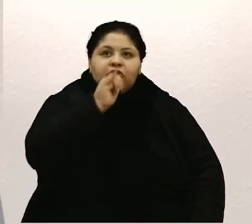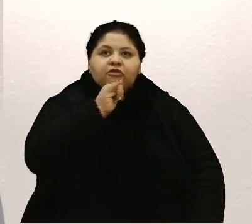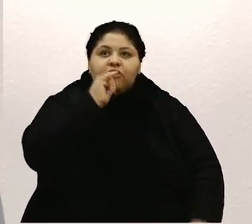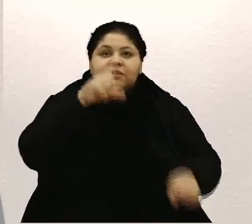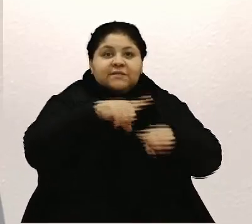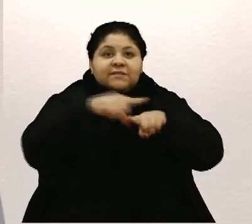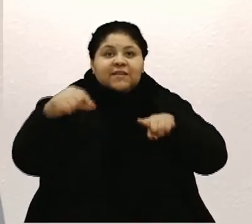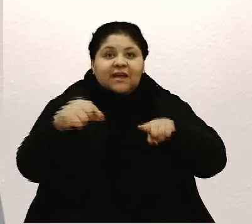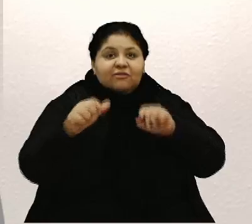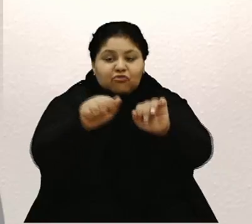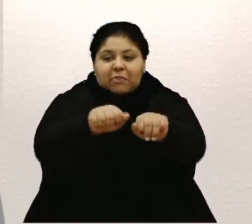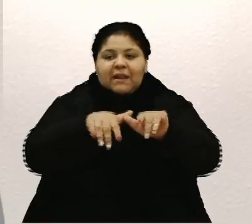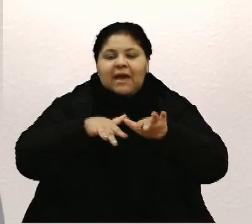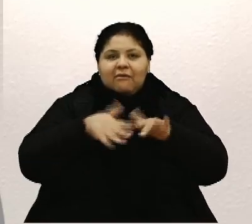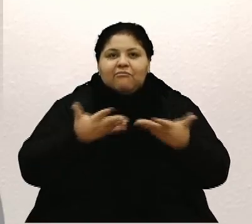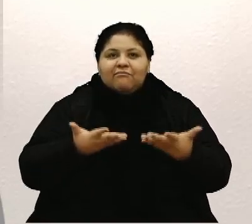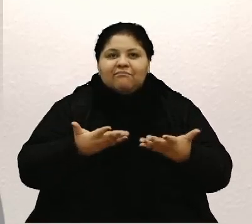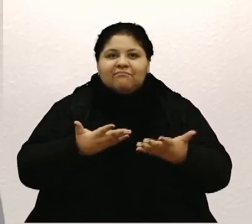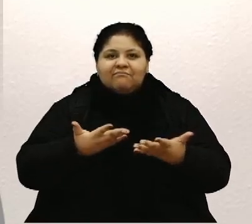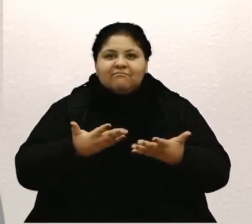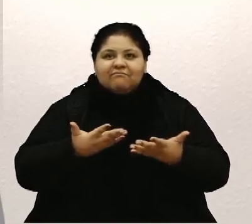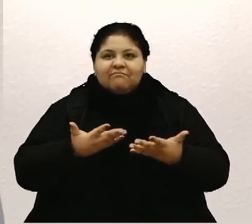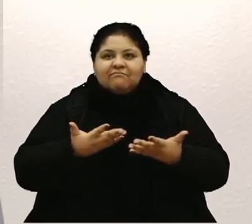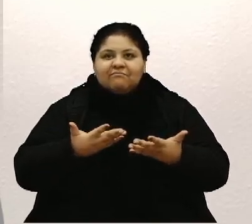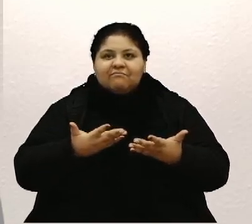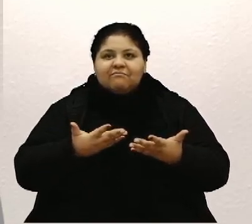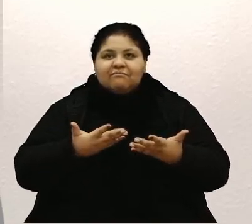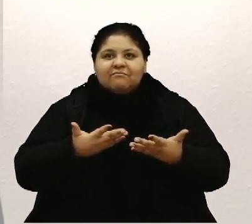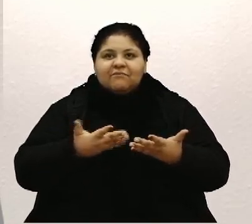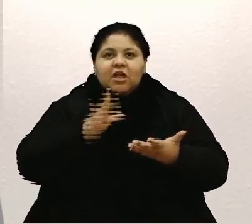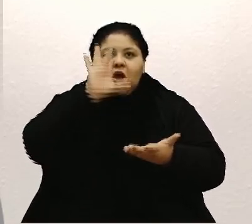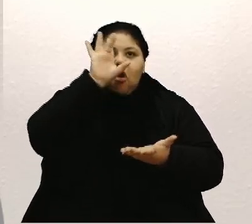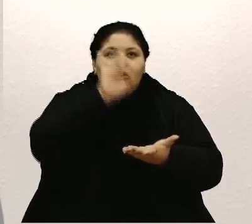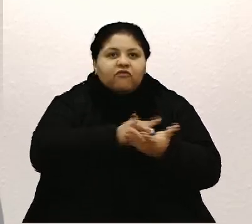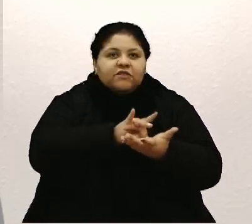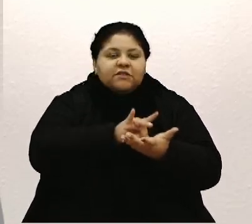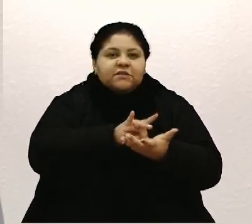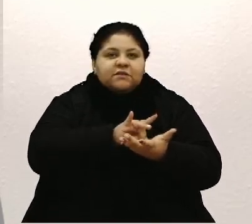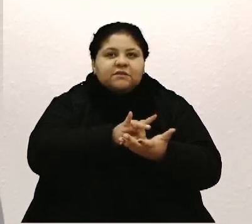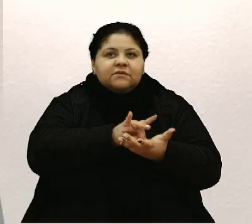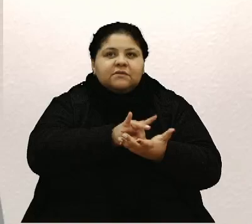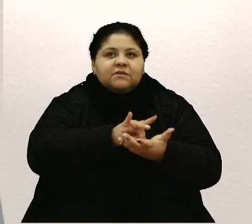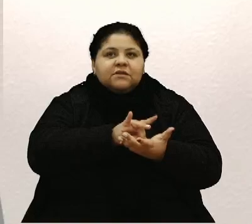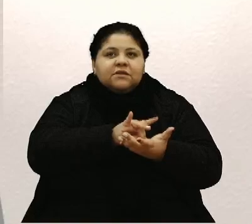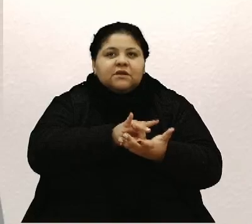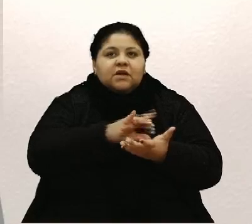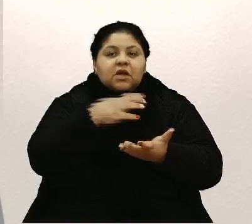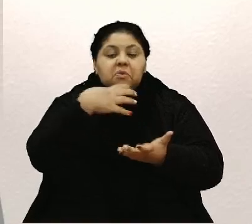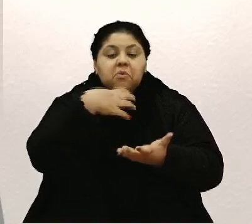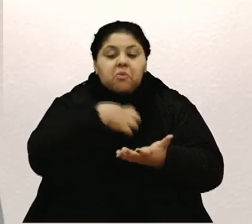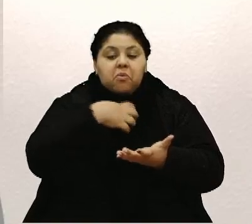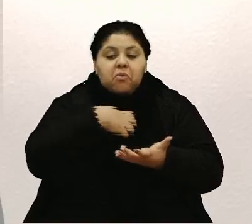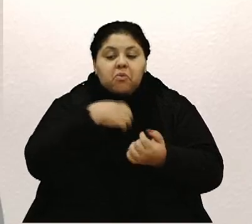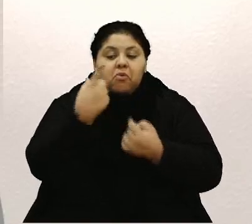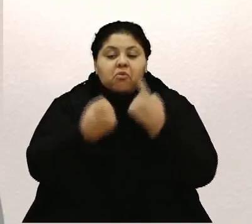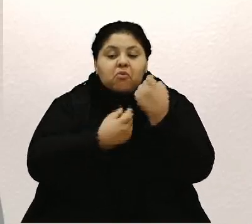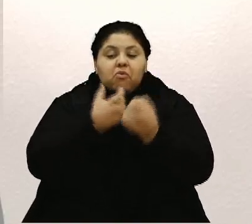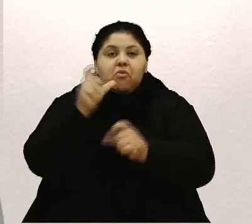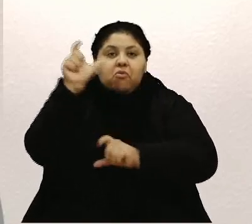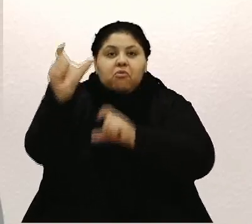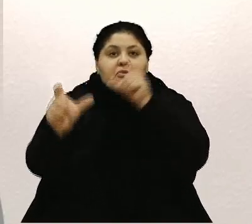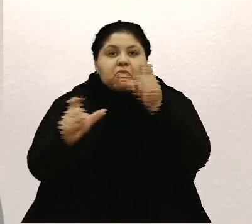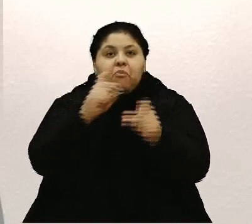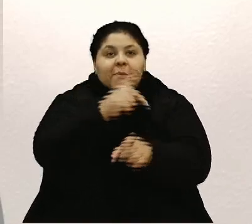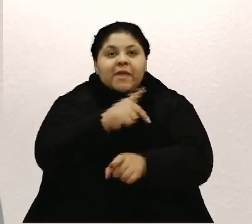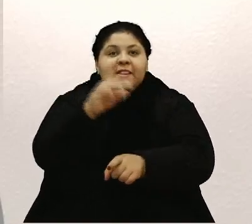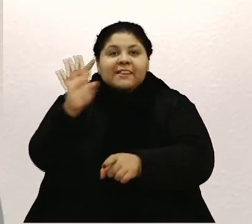saindo do plenário. Fica registrado aqui, né, de que forma que algumas pessoas do PT